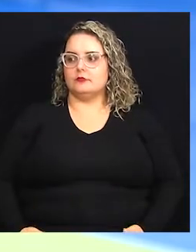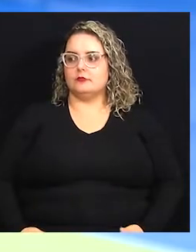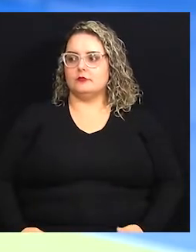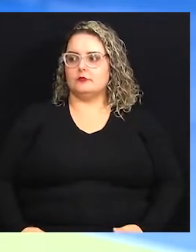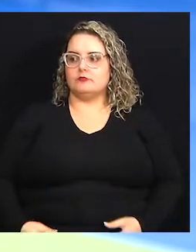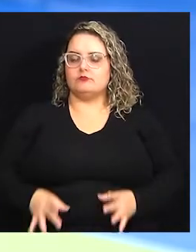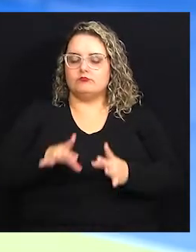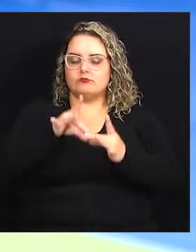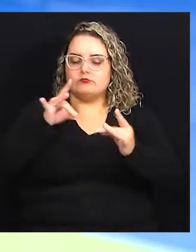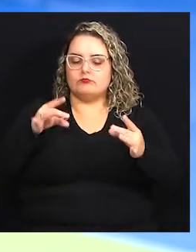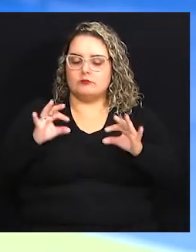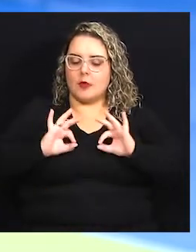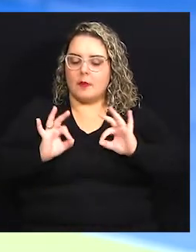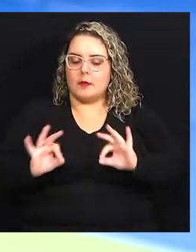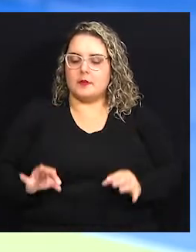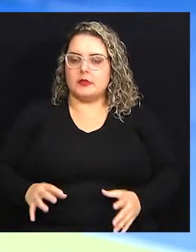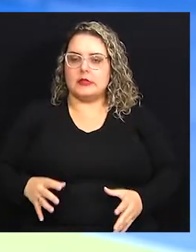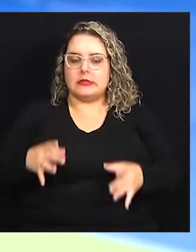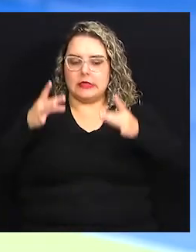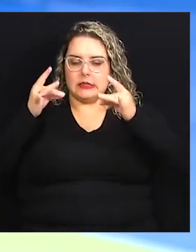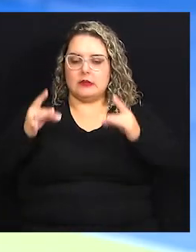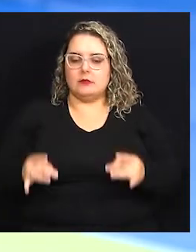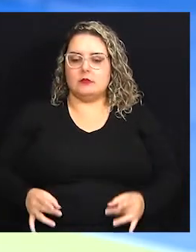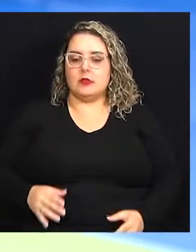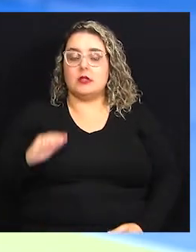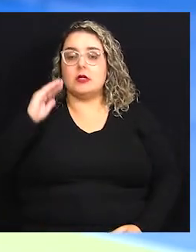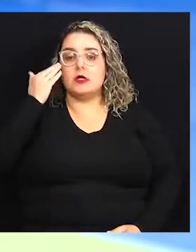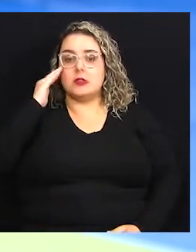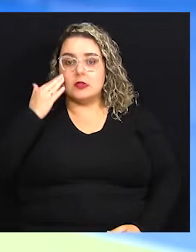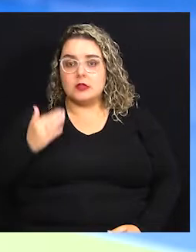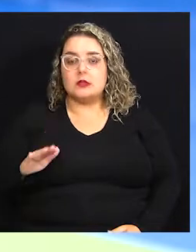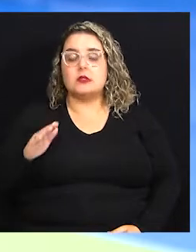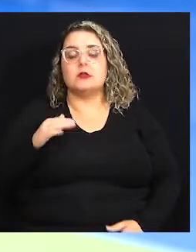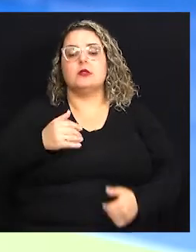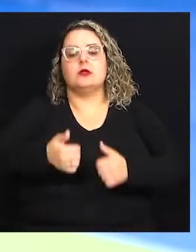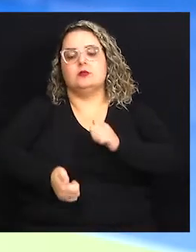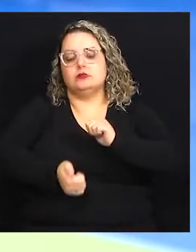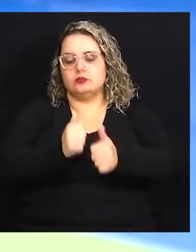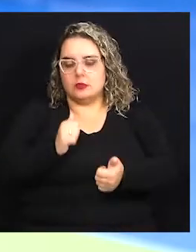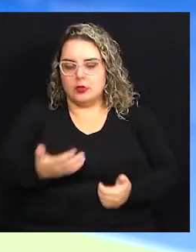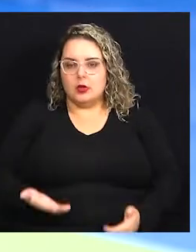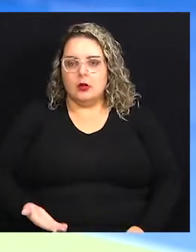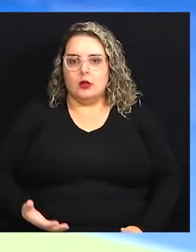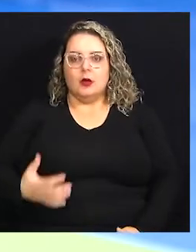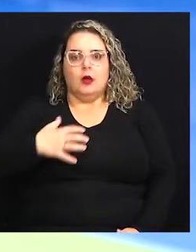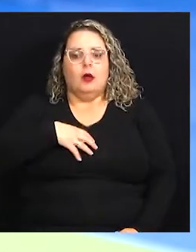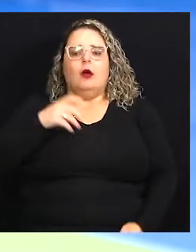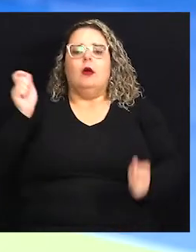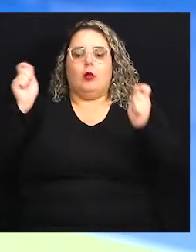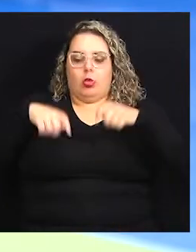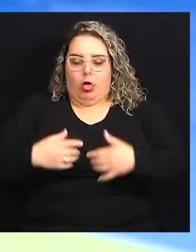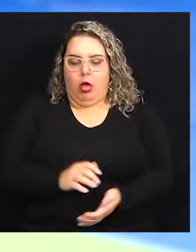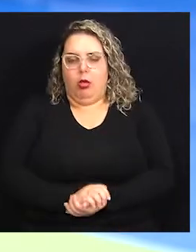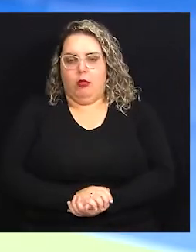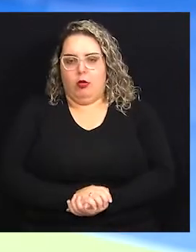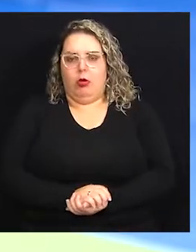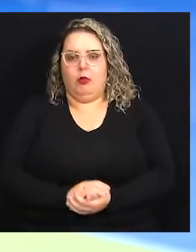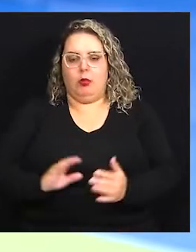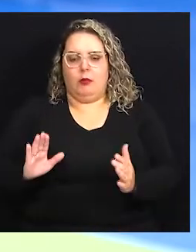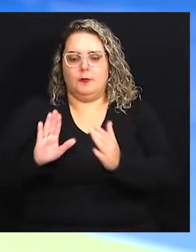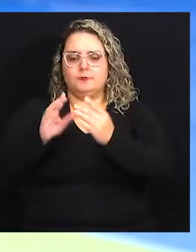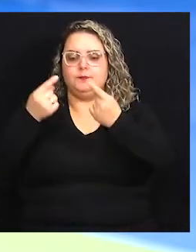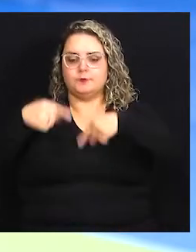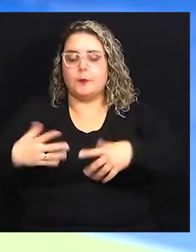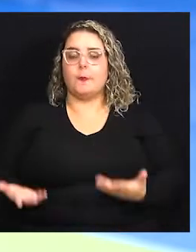da preparação muito apurado, para que ela possa entender o jogo da melhor maneira possível para enfrentar a equipe adversária,